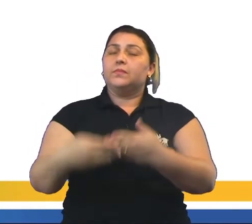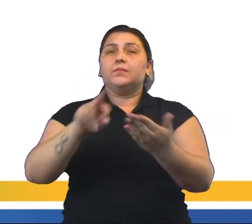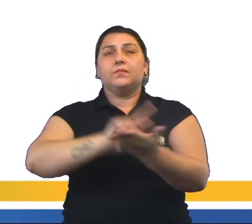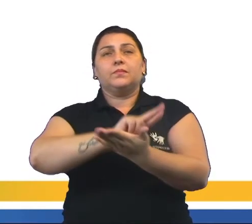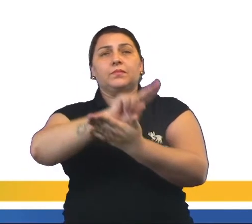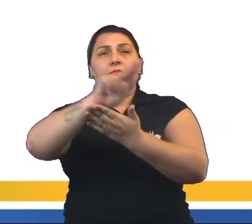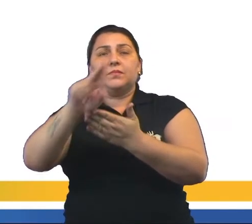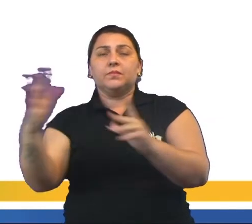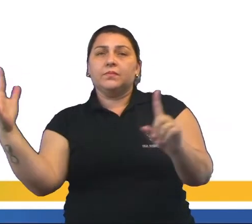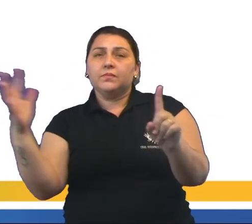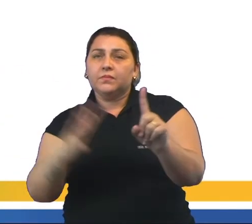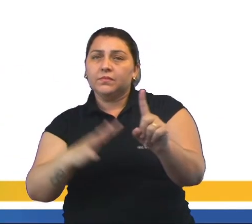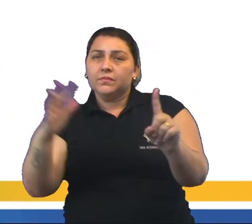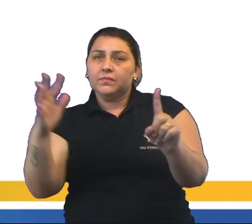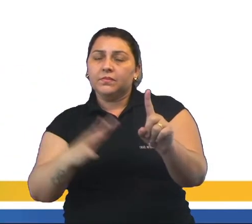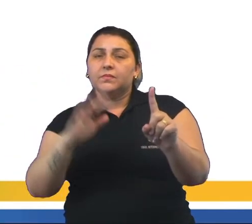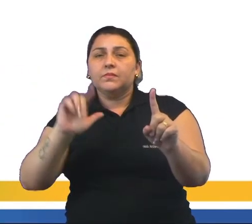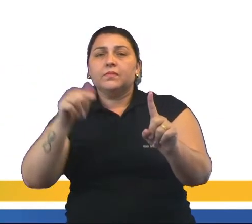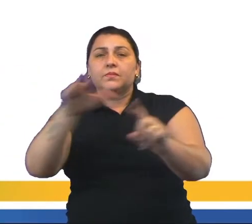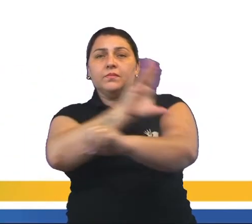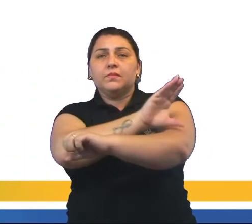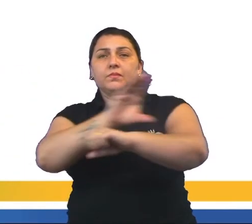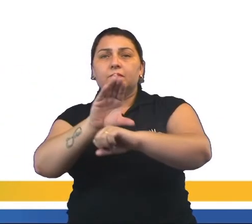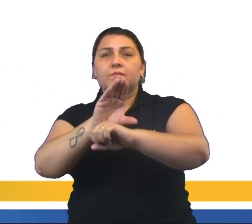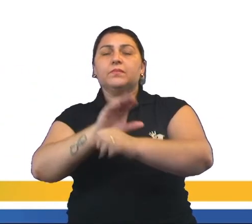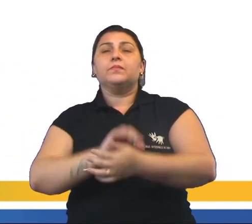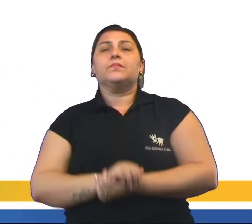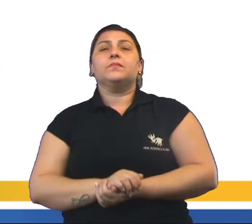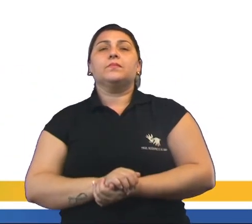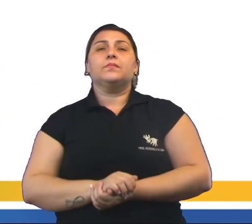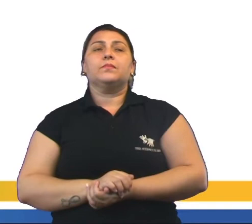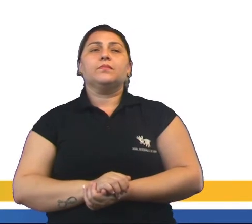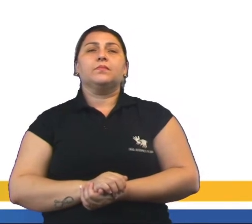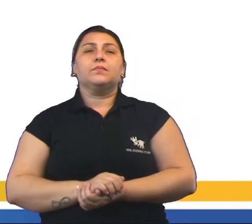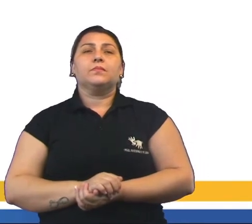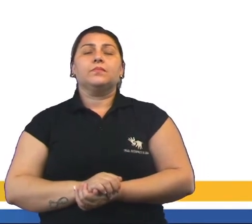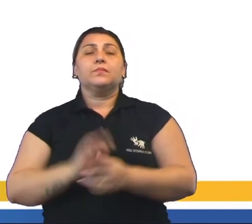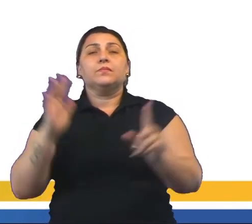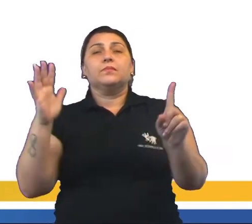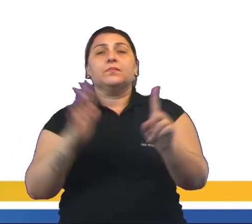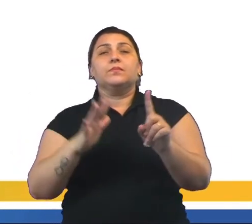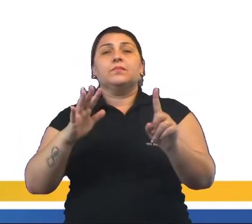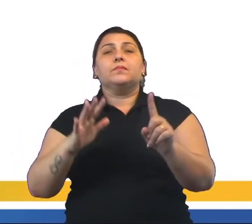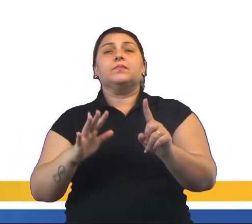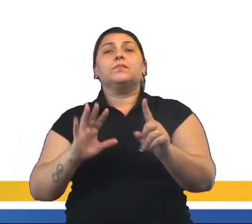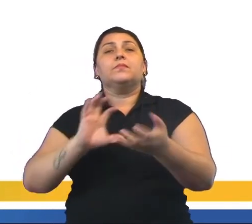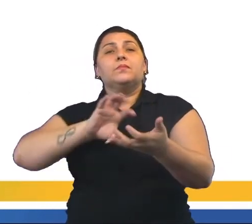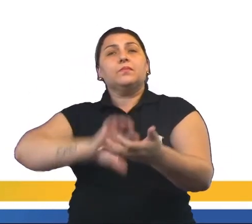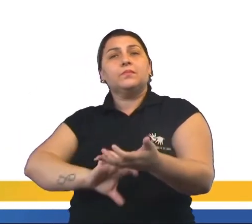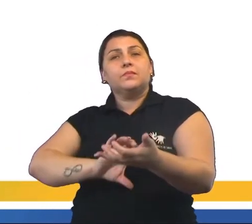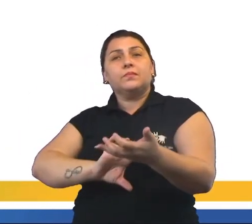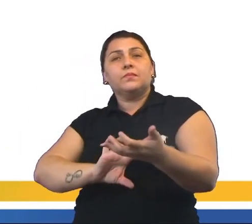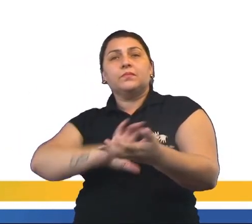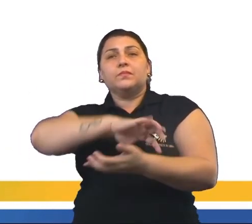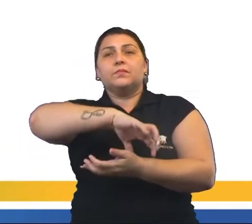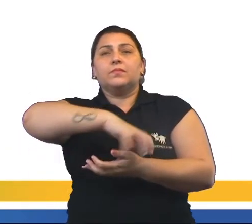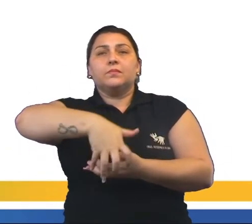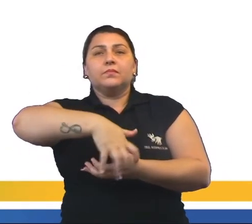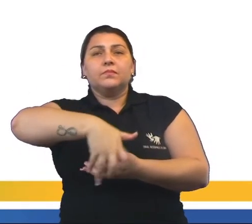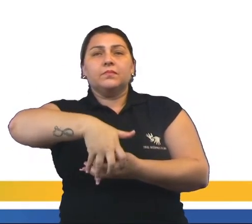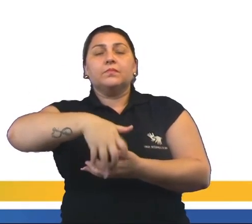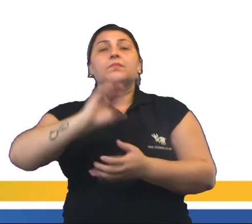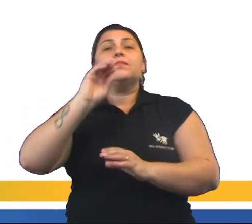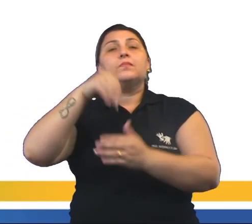diversas influências de outras culturas, né. Ele tanto influenciou o Ocidente como o Oriente. E